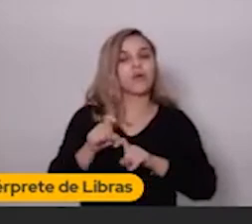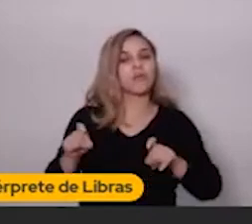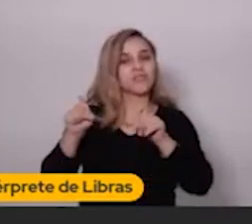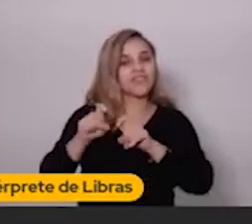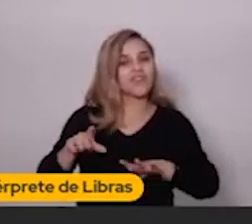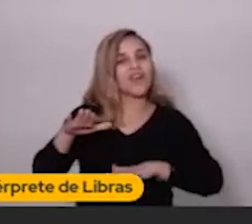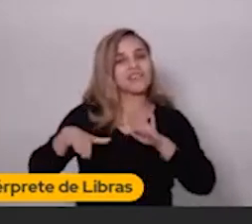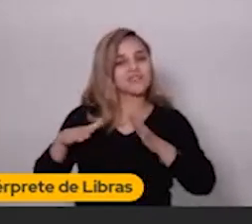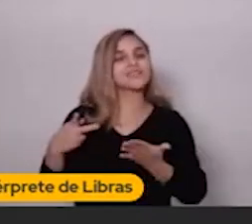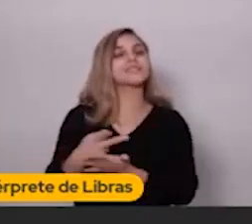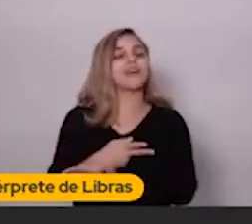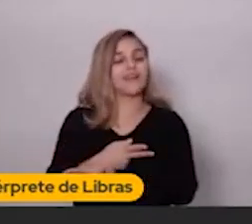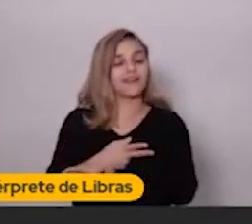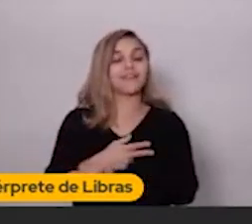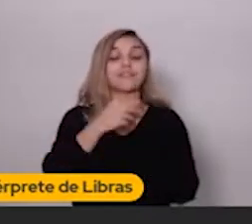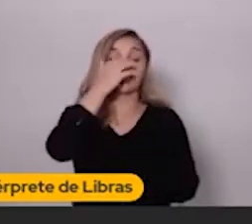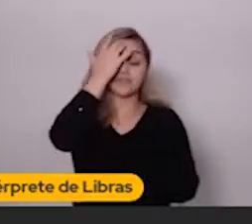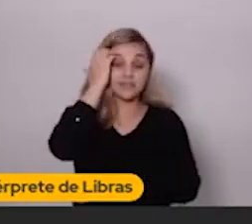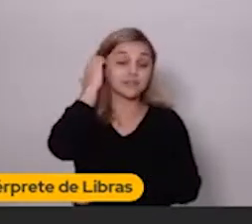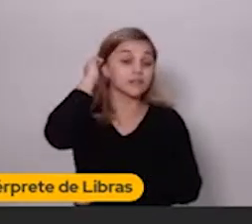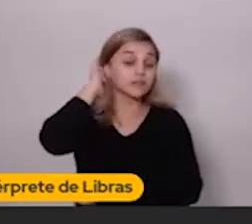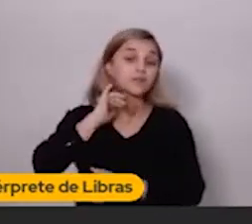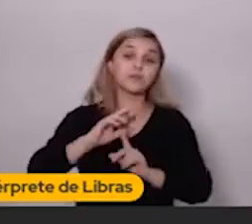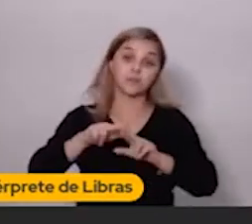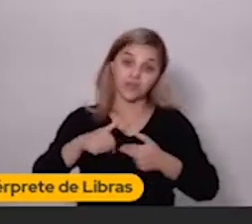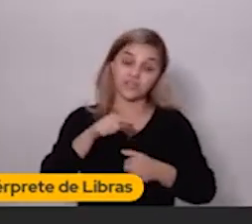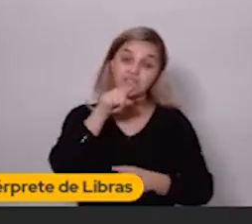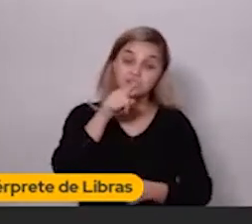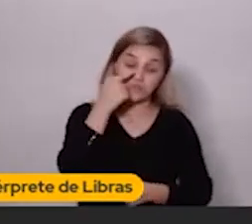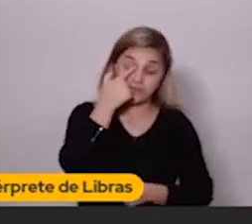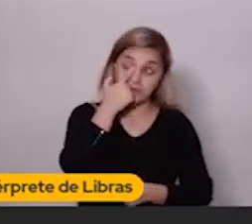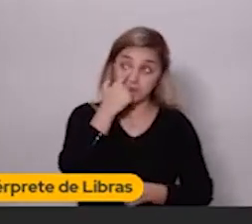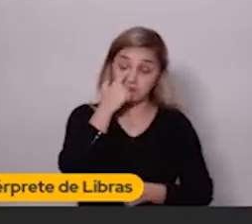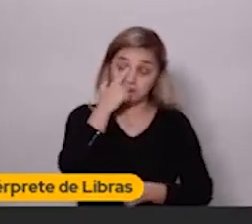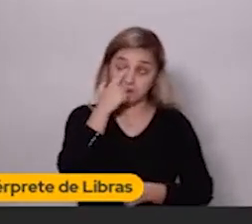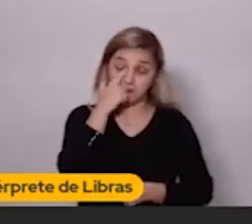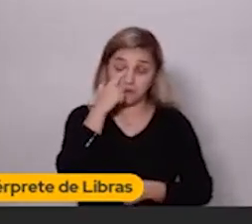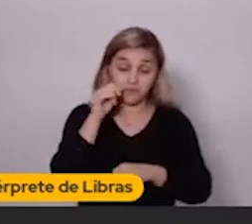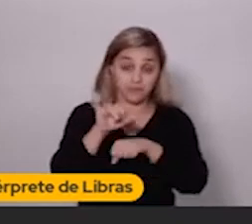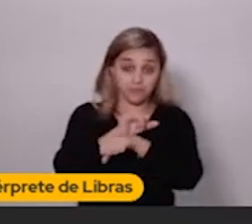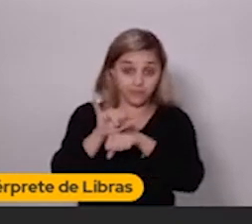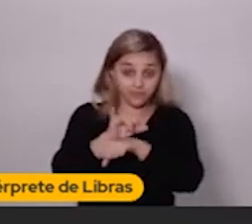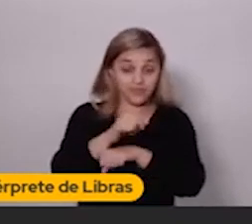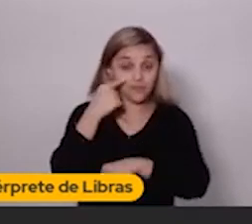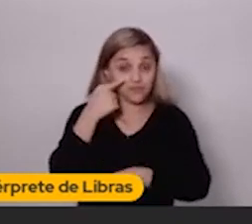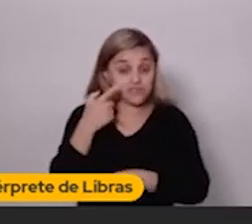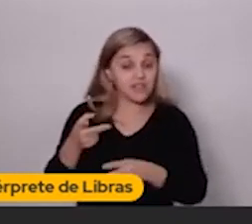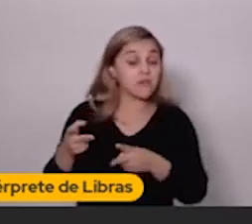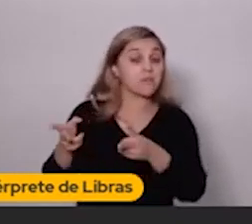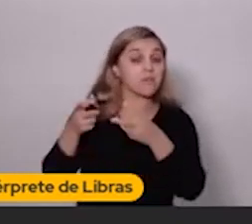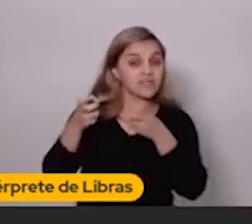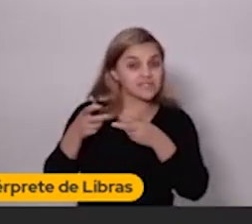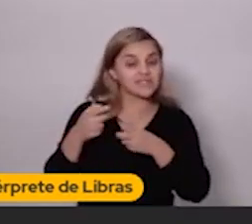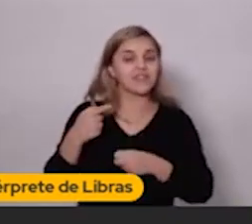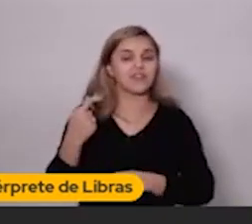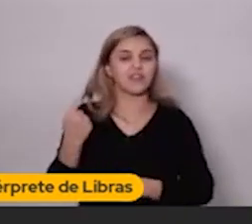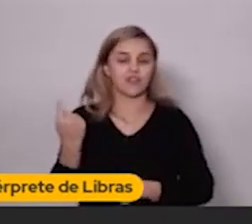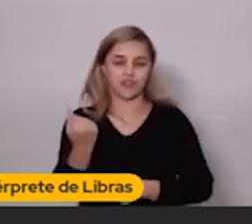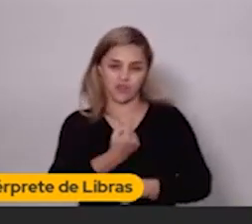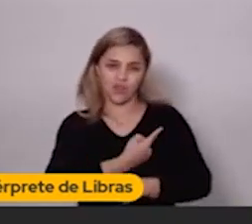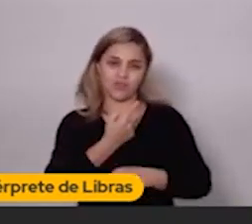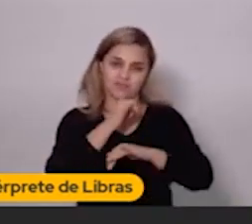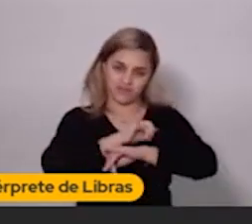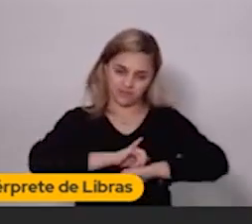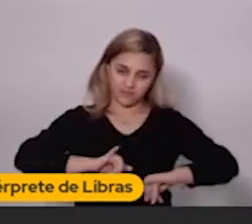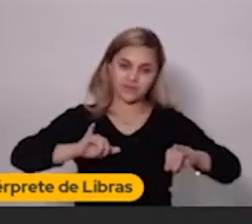acerta. Então, por isso, caso, né, se você tiver um canal e você recebeu o que a gente fala, né, de yellow icon, né, os temidos